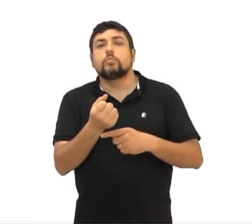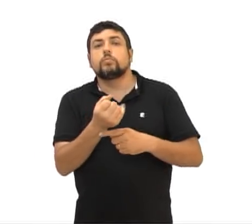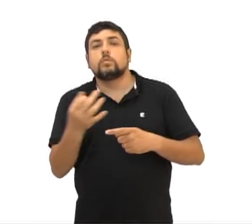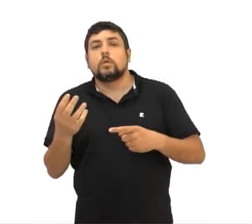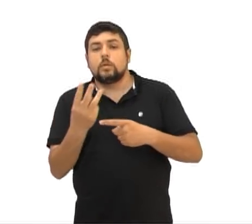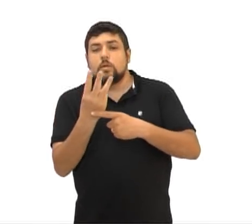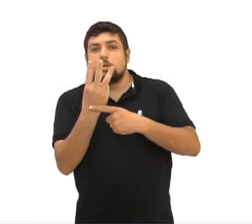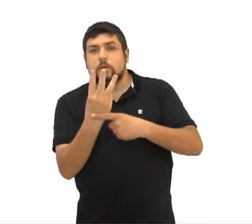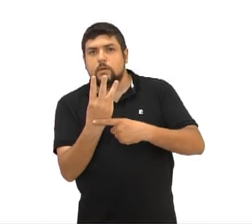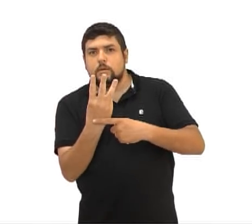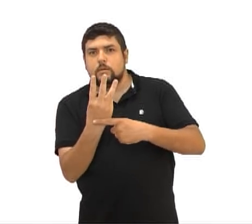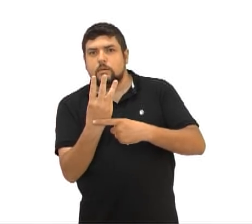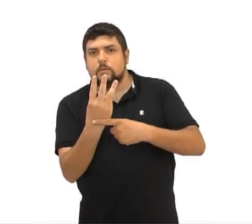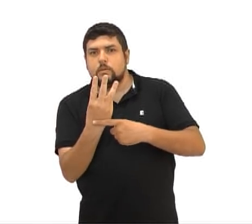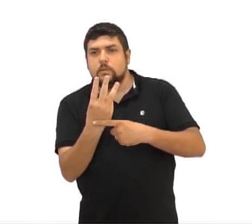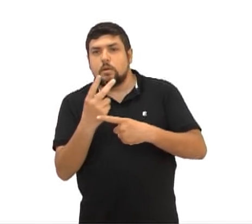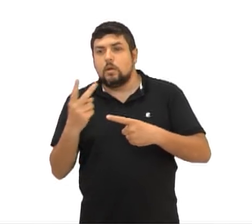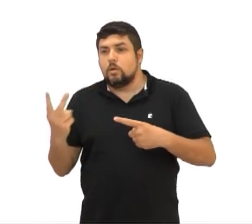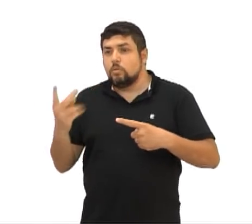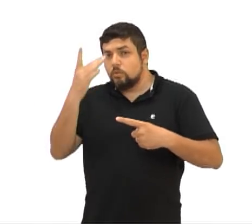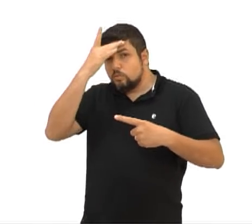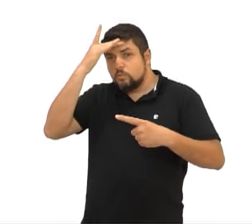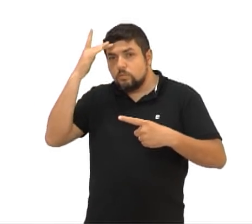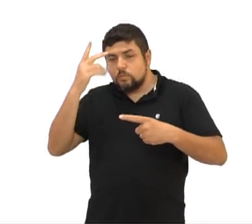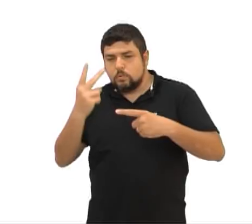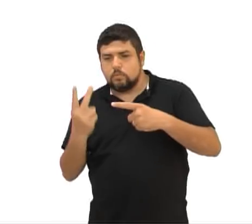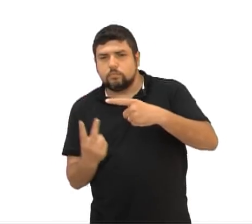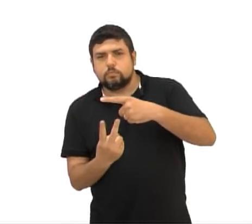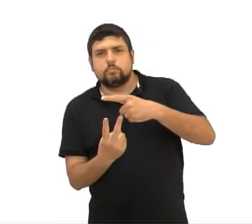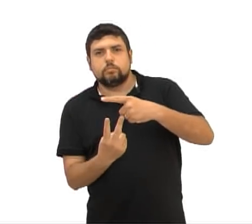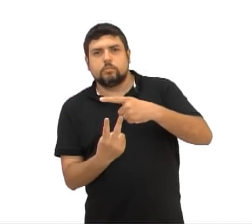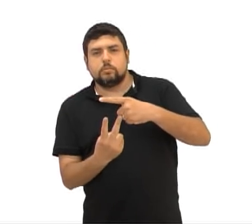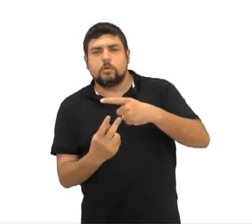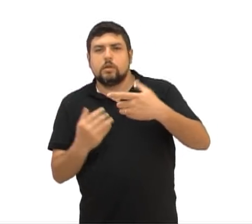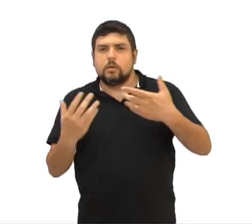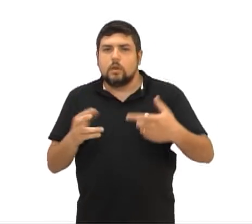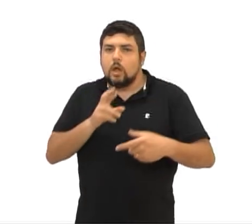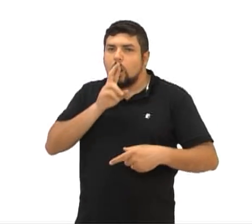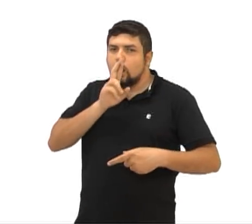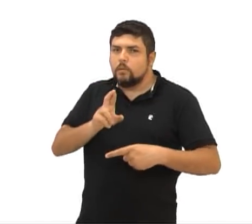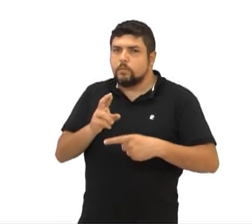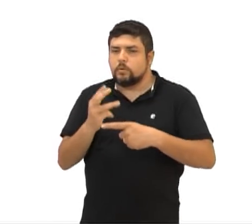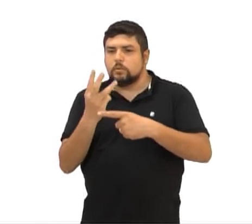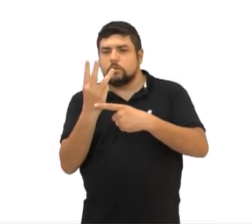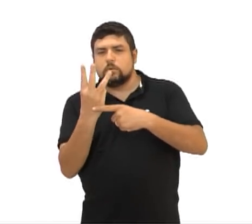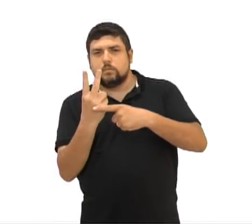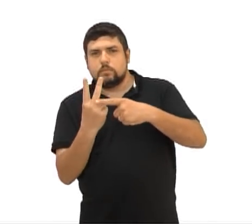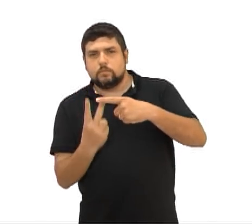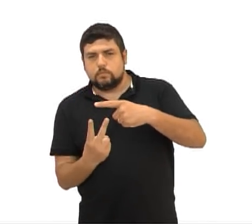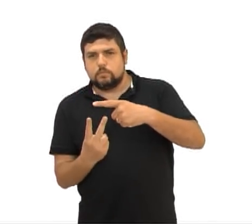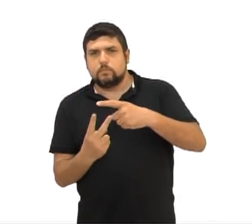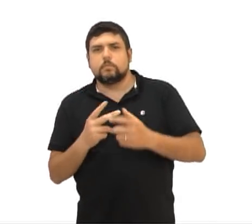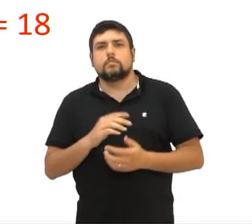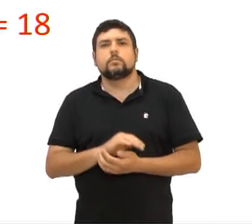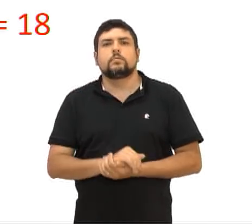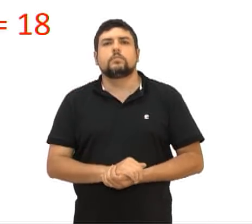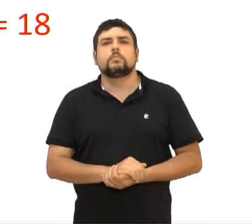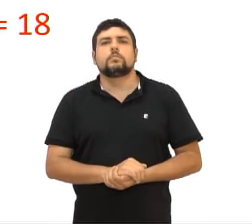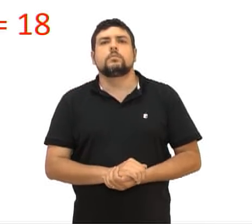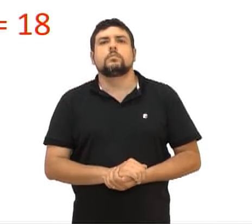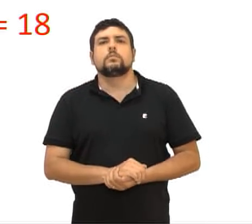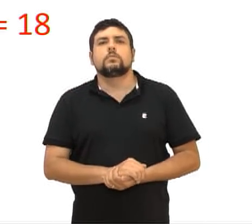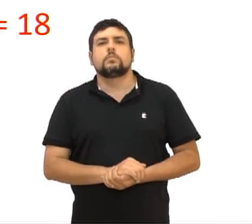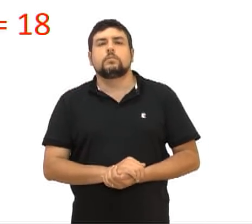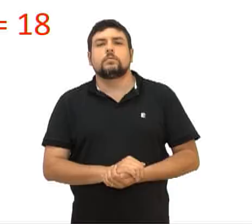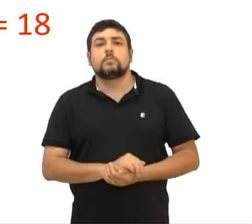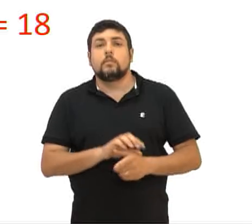cada 2 pessoas. Essa seria a razão entre o número de ovos e o número de pessoas. Já